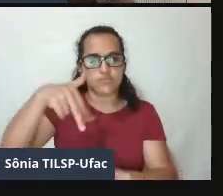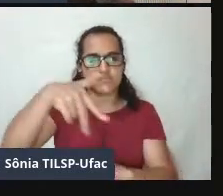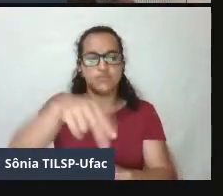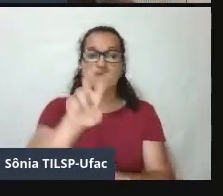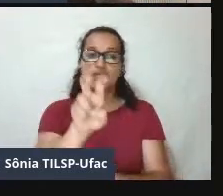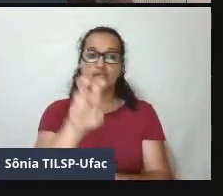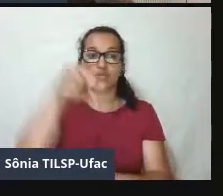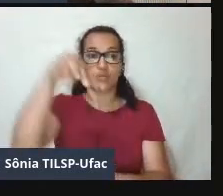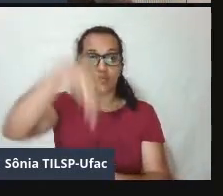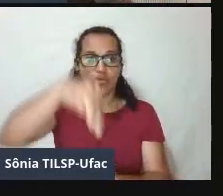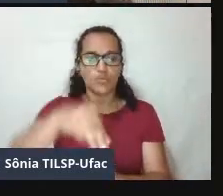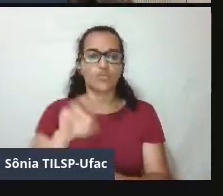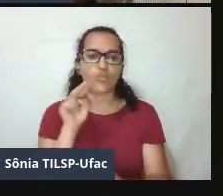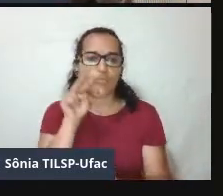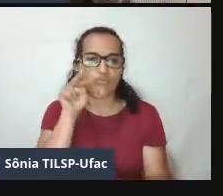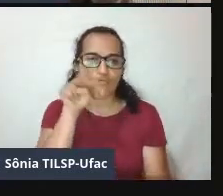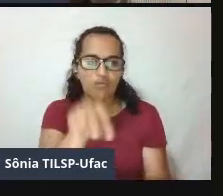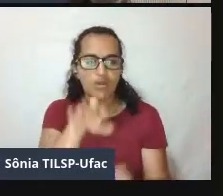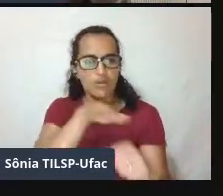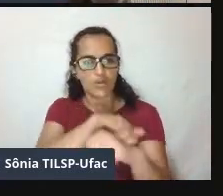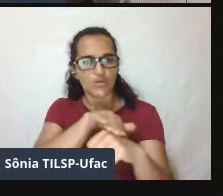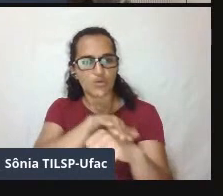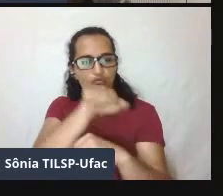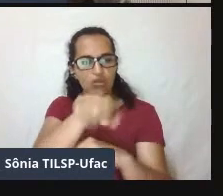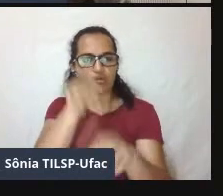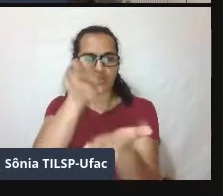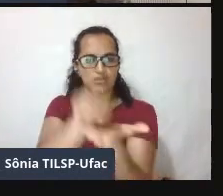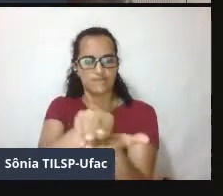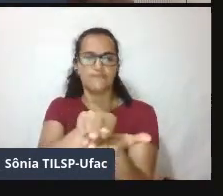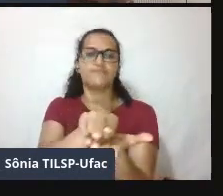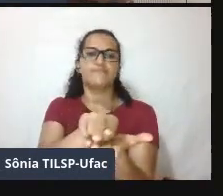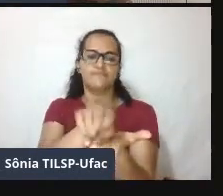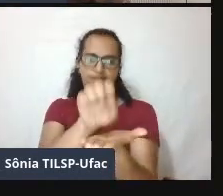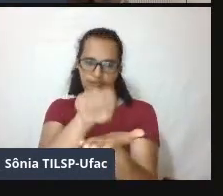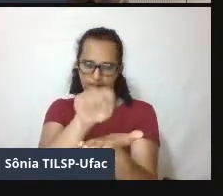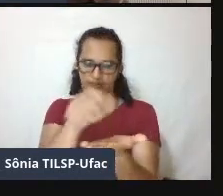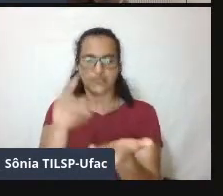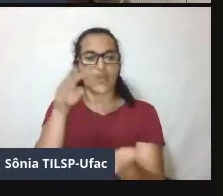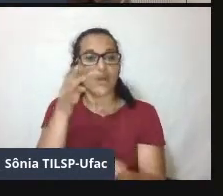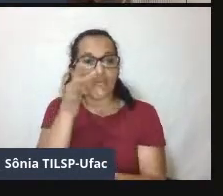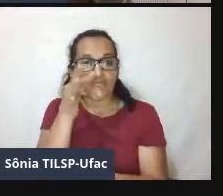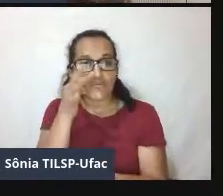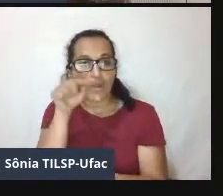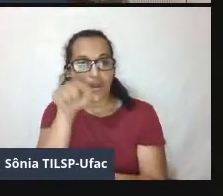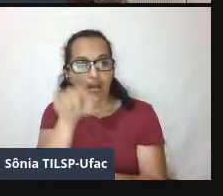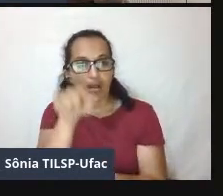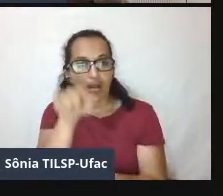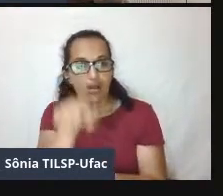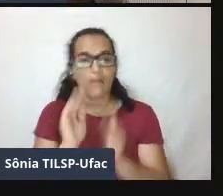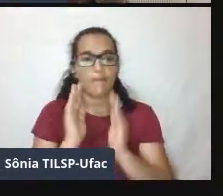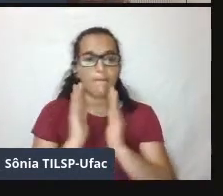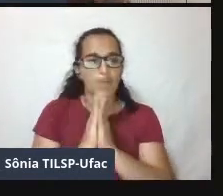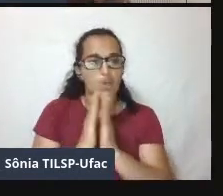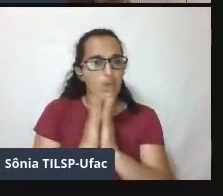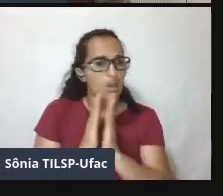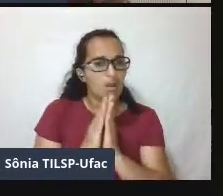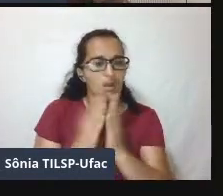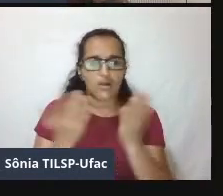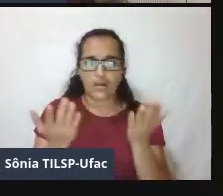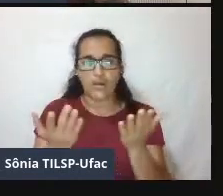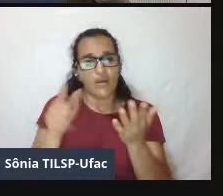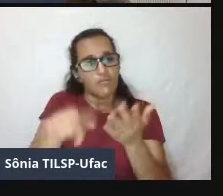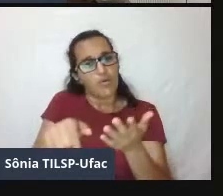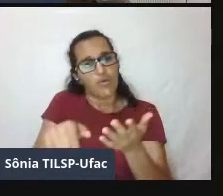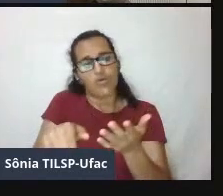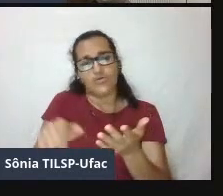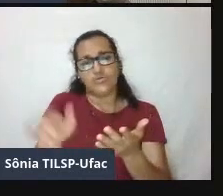minutos, ter contato direto com o paciente que está internado. Ele pode visualizar, ele pode fazer uma oração, ele pode se despedir se